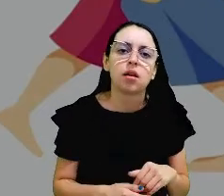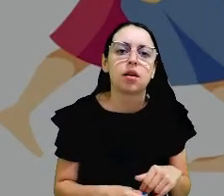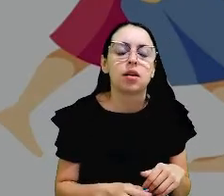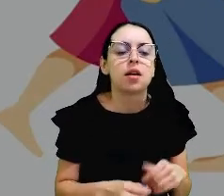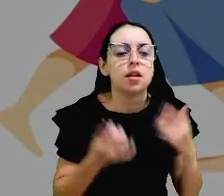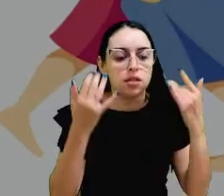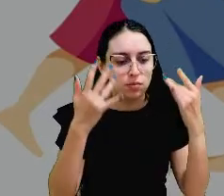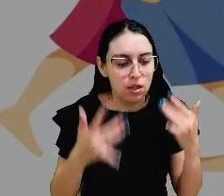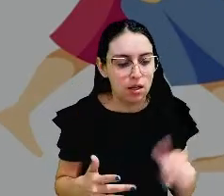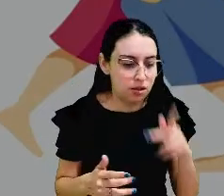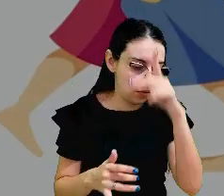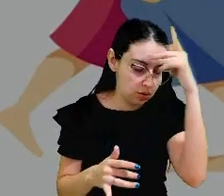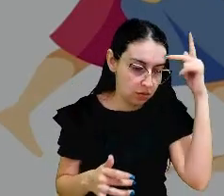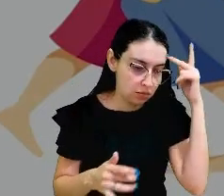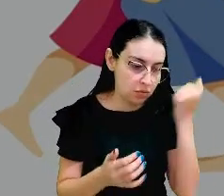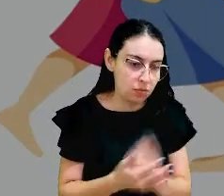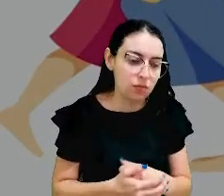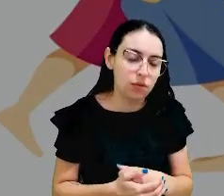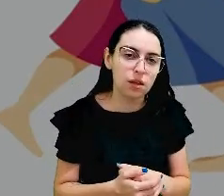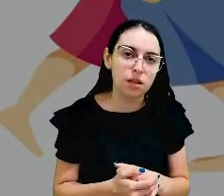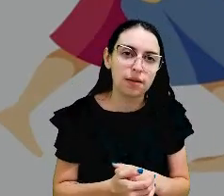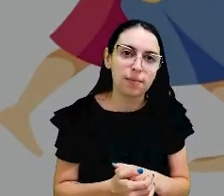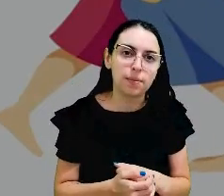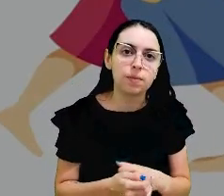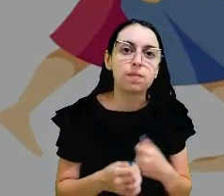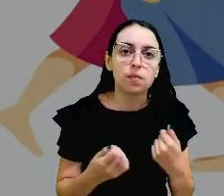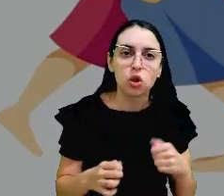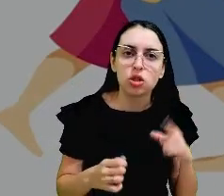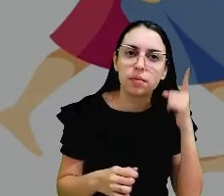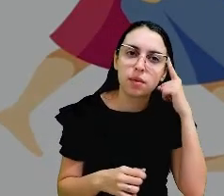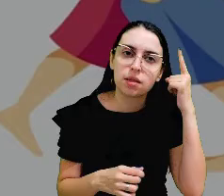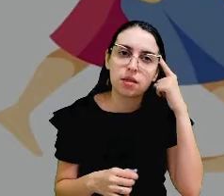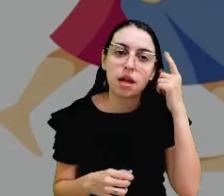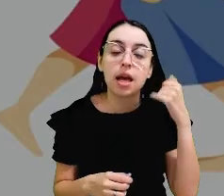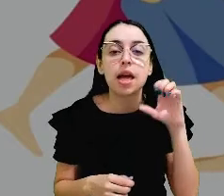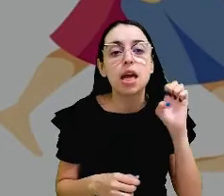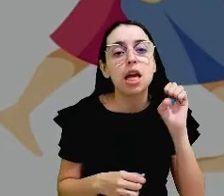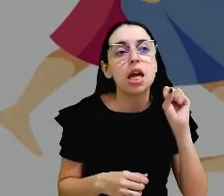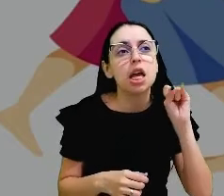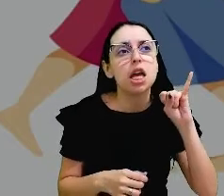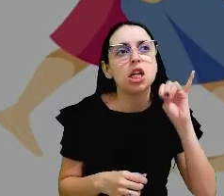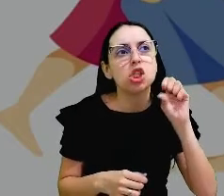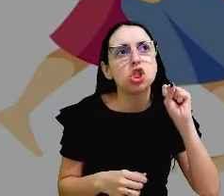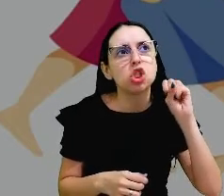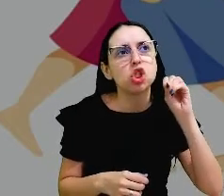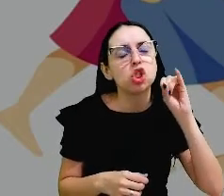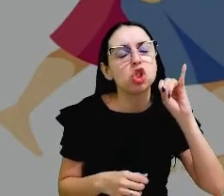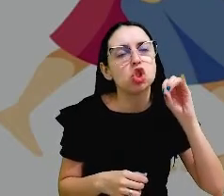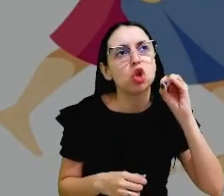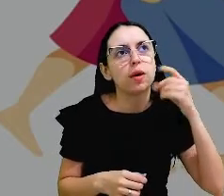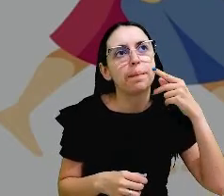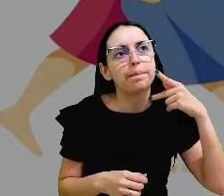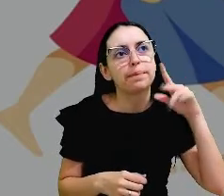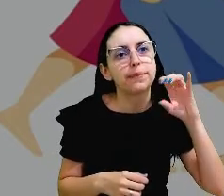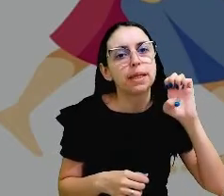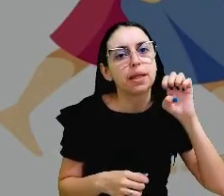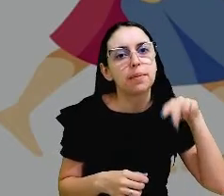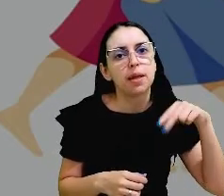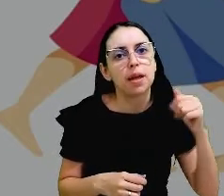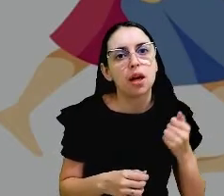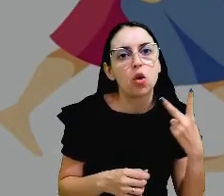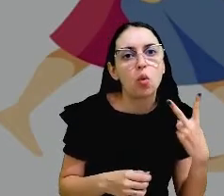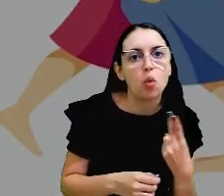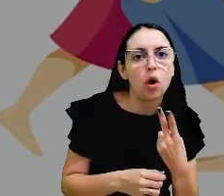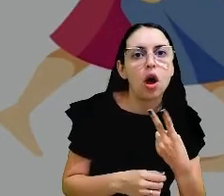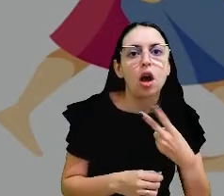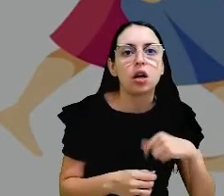pessoas, que era um caso em que poderíamos pensar na episiotomia porque ela disse que foi feito um corte, isso é